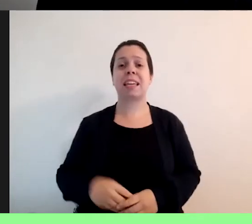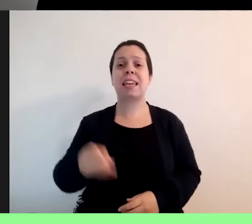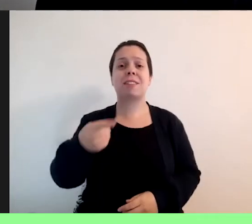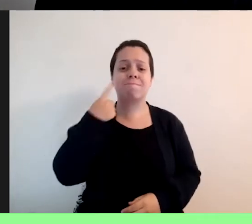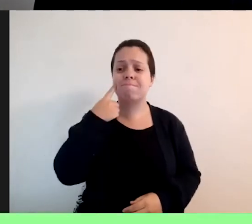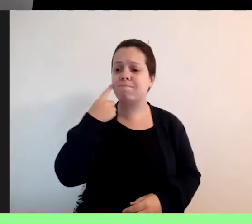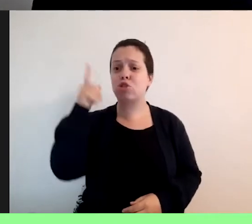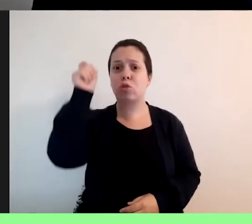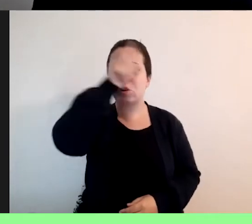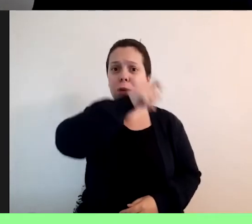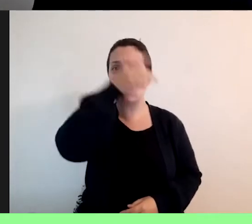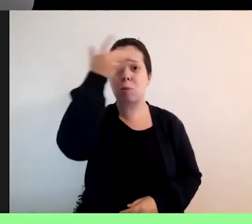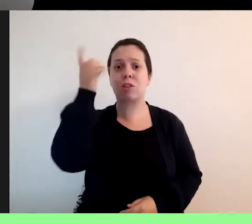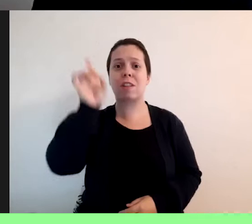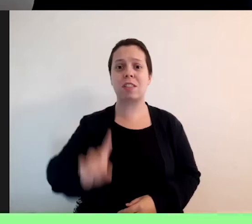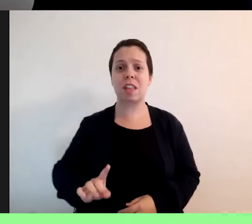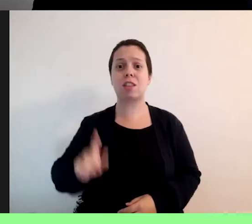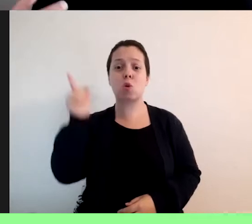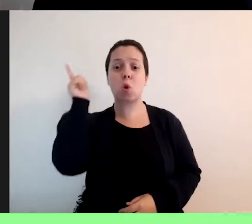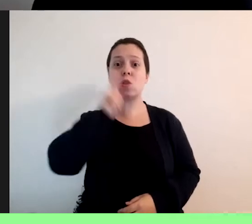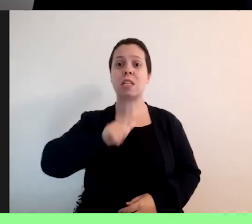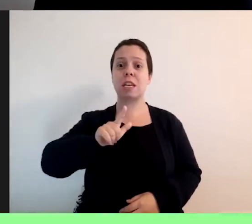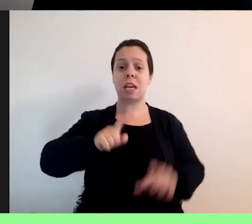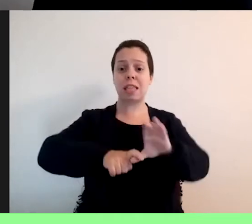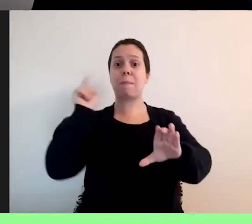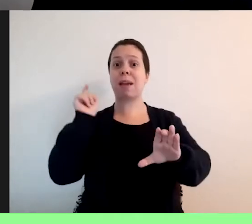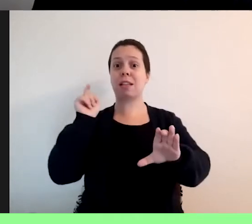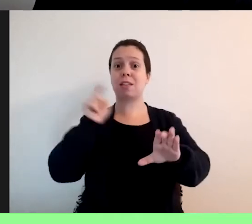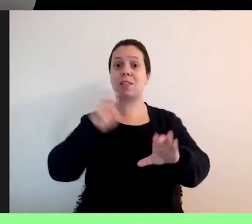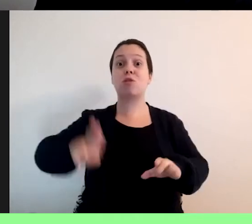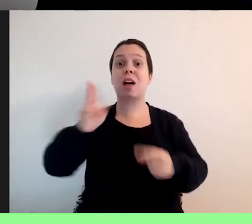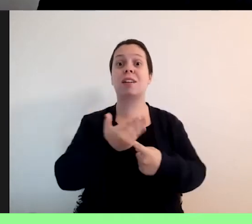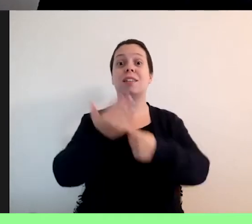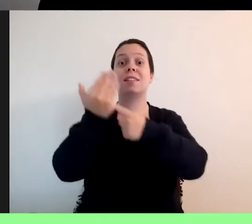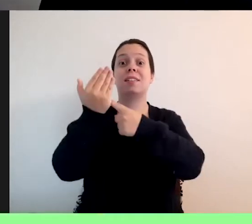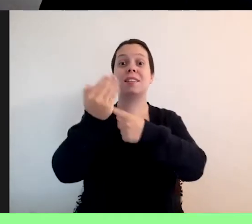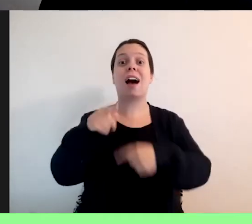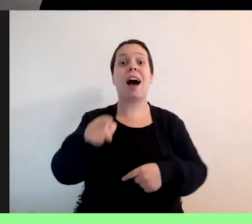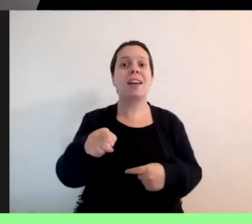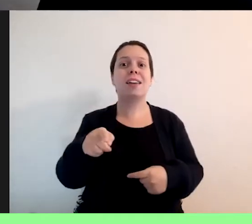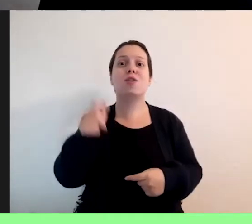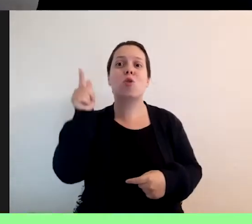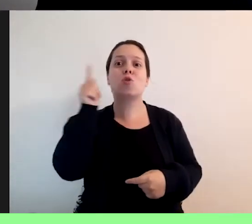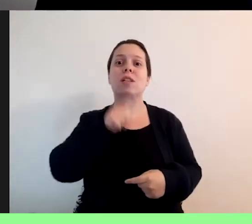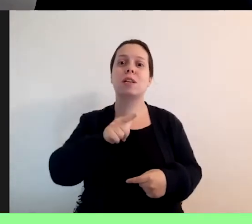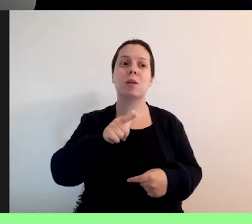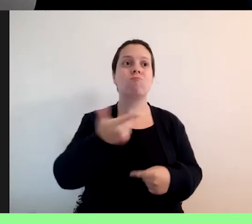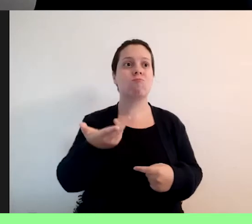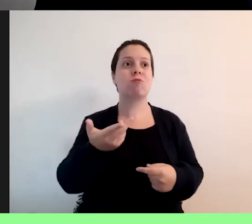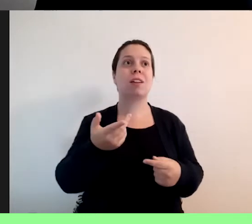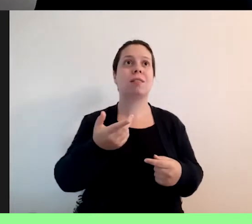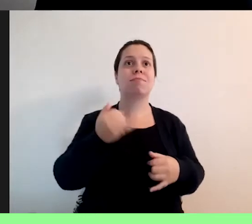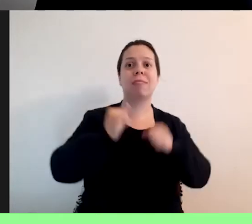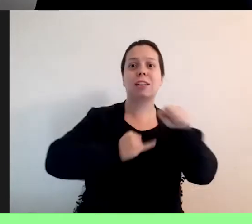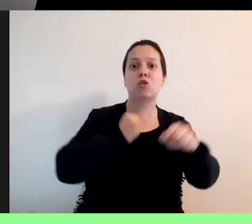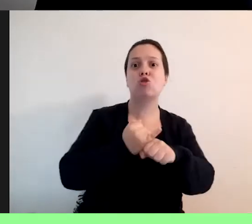da tecnologia, se aproximou pela inovação e acessibilidade como ferramentas de transformação.